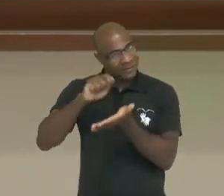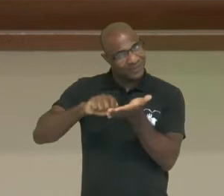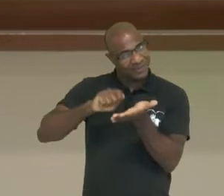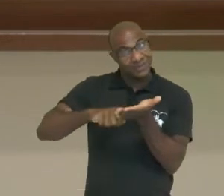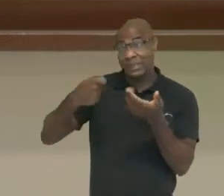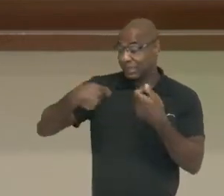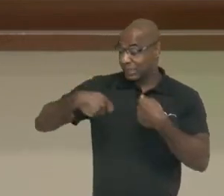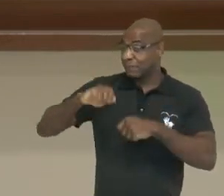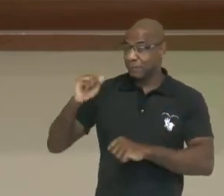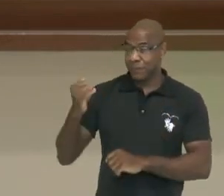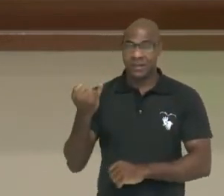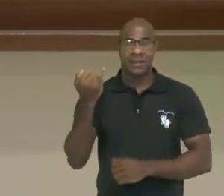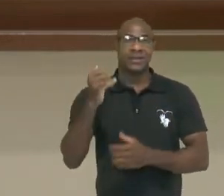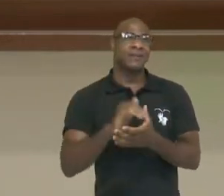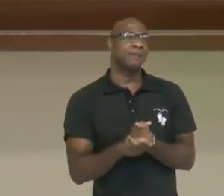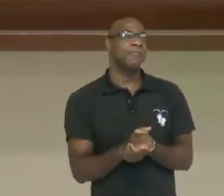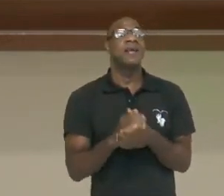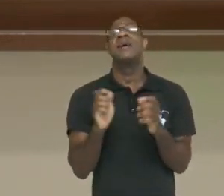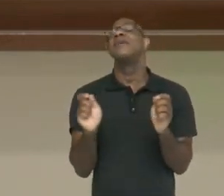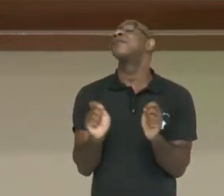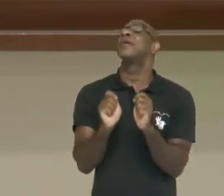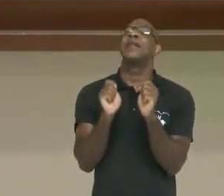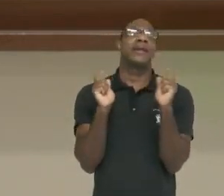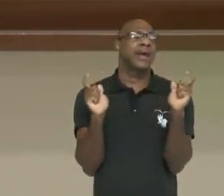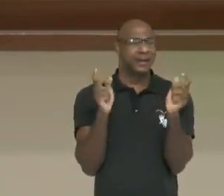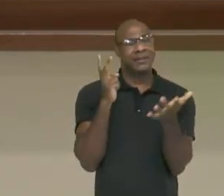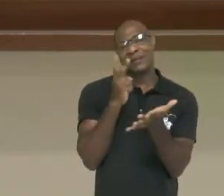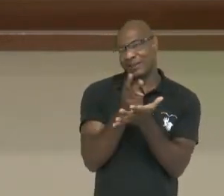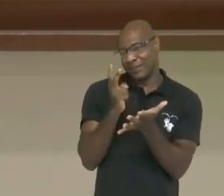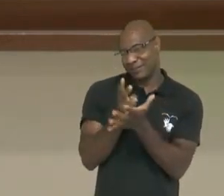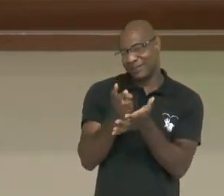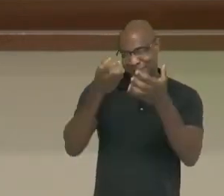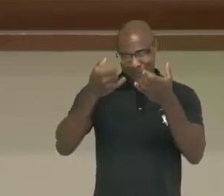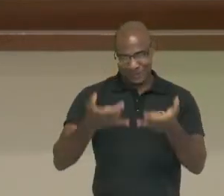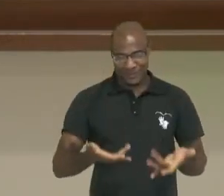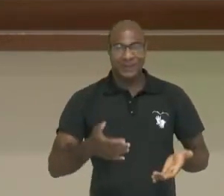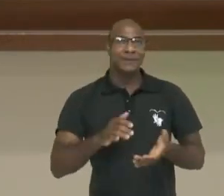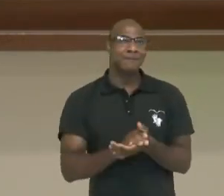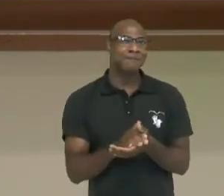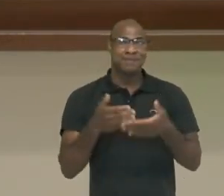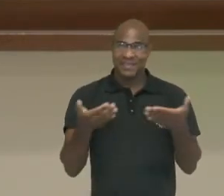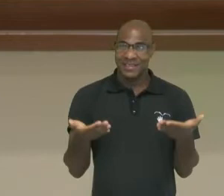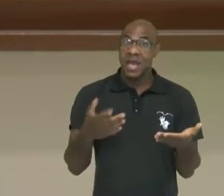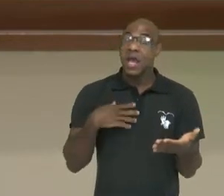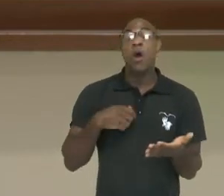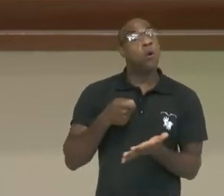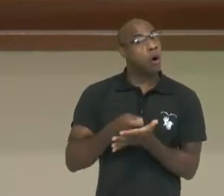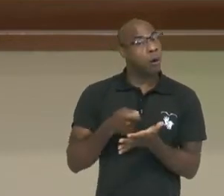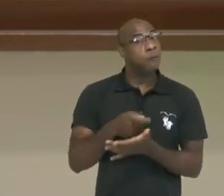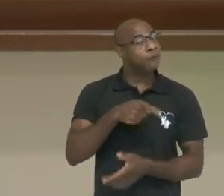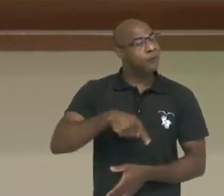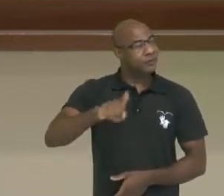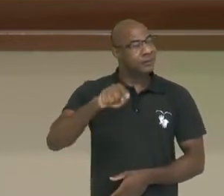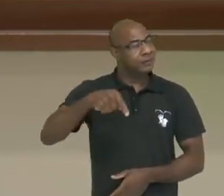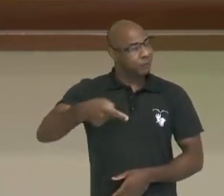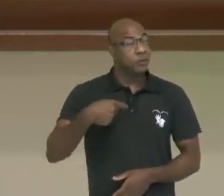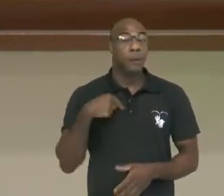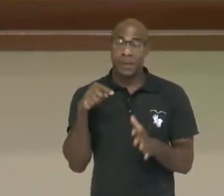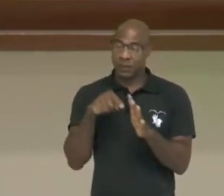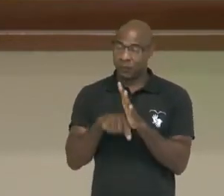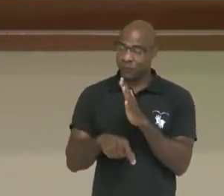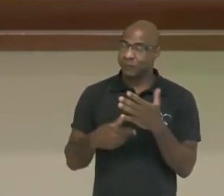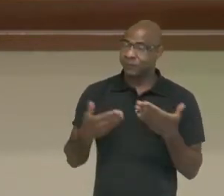né? Fica ligado sempre quando eu estou falando, porque sempre que está aqui, eu cobro de vocês depois, eu pergunto e te